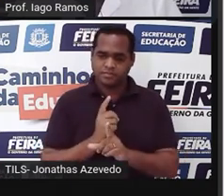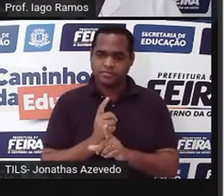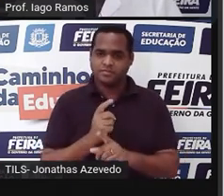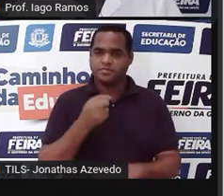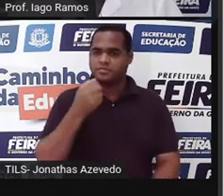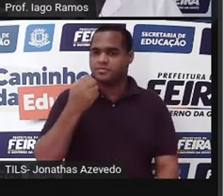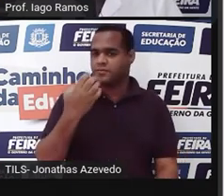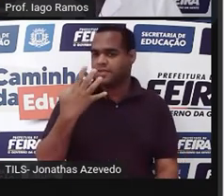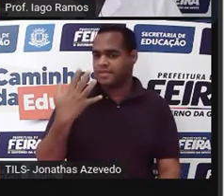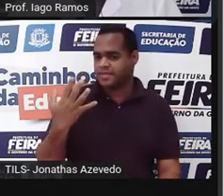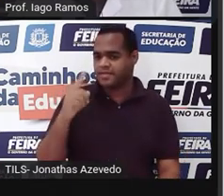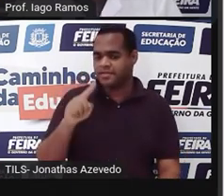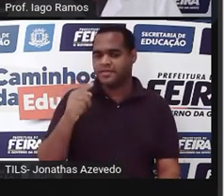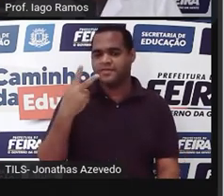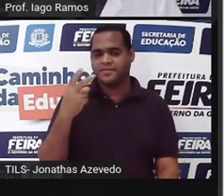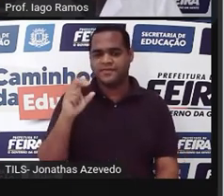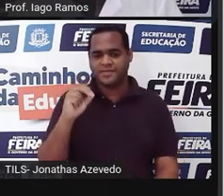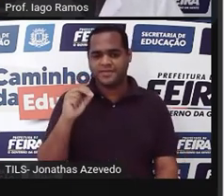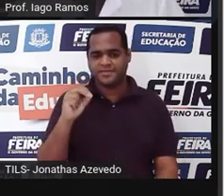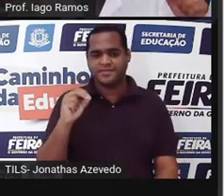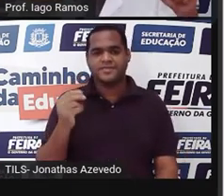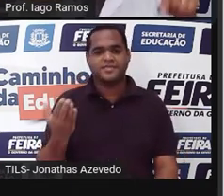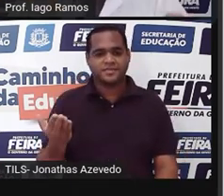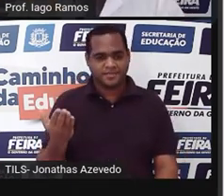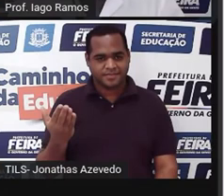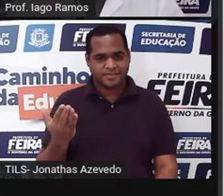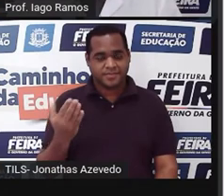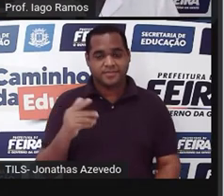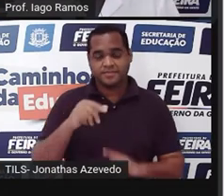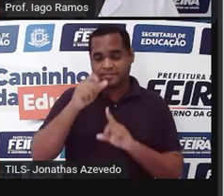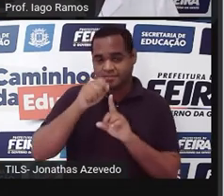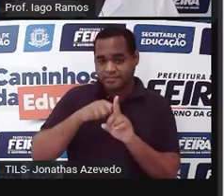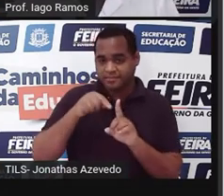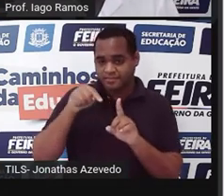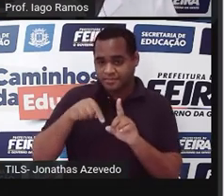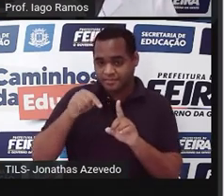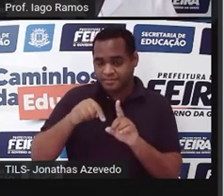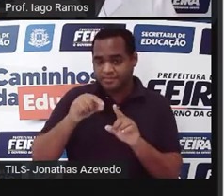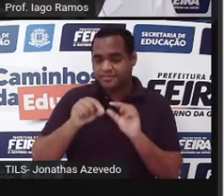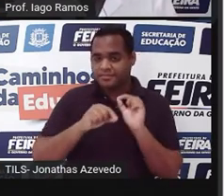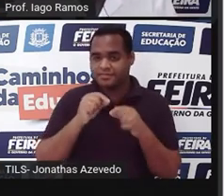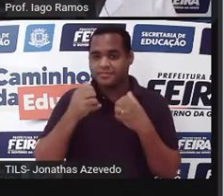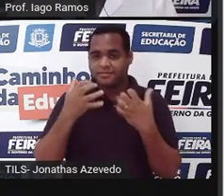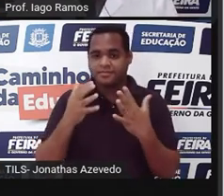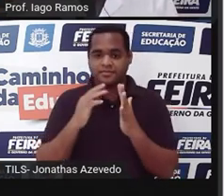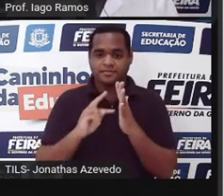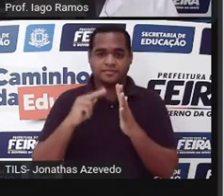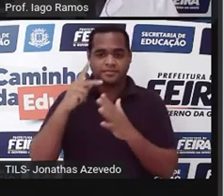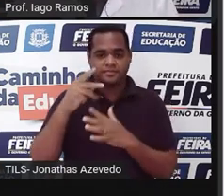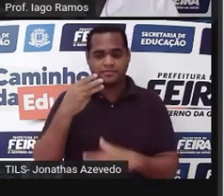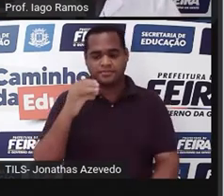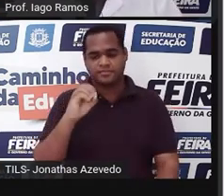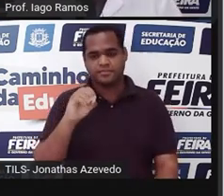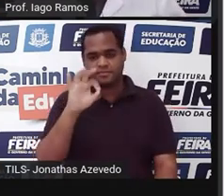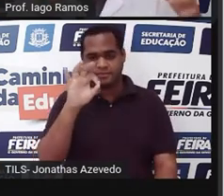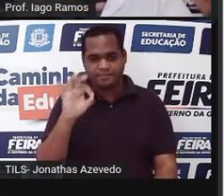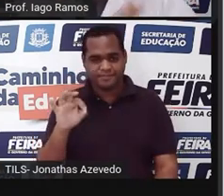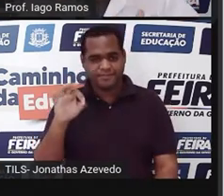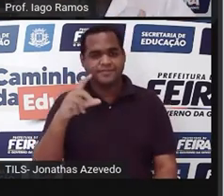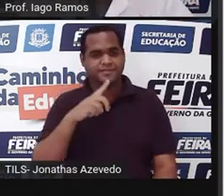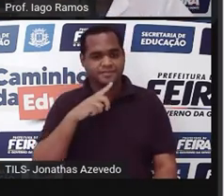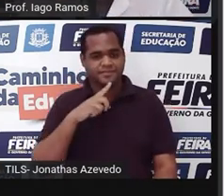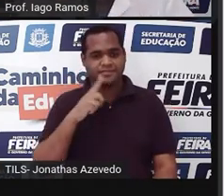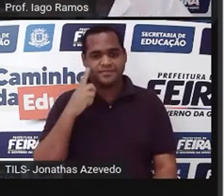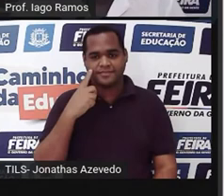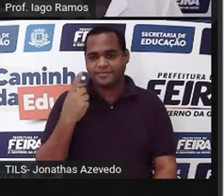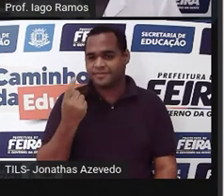2043 reais e vinte centavos Então nesse mês agora o produto né ele foi aumentado o trinta por cento o preço